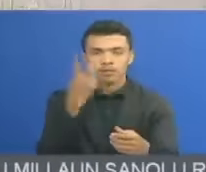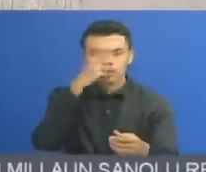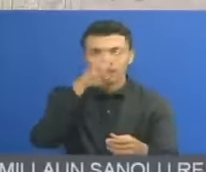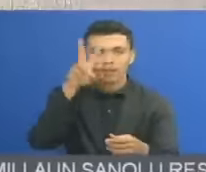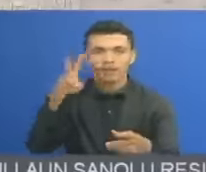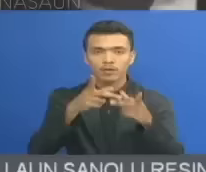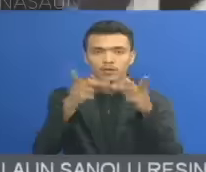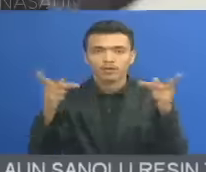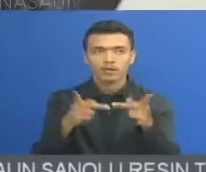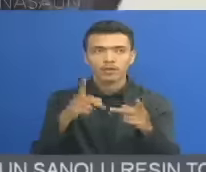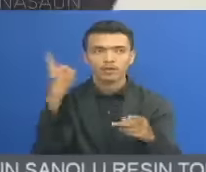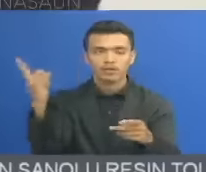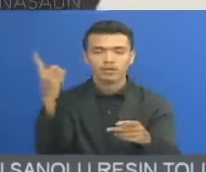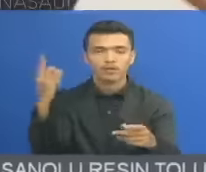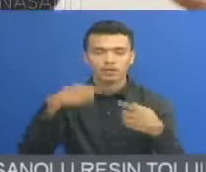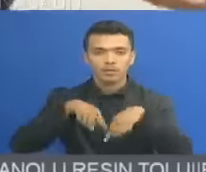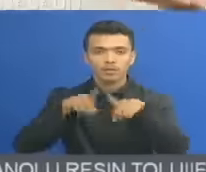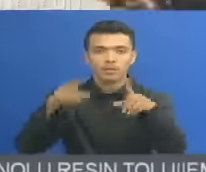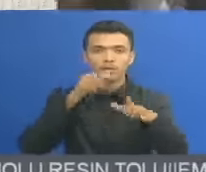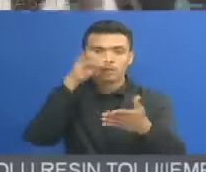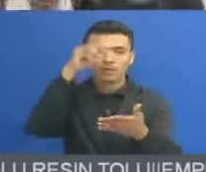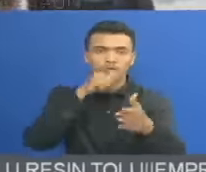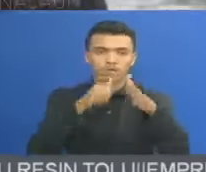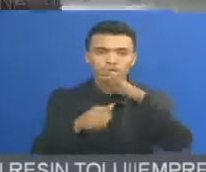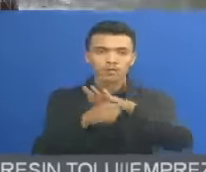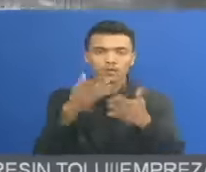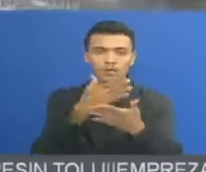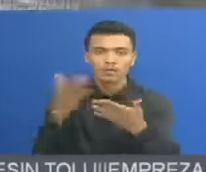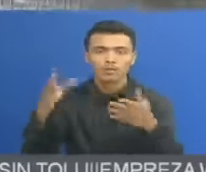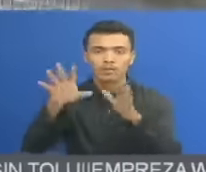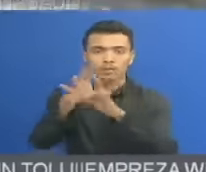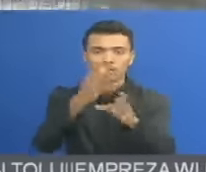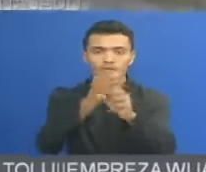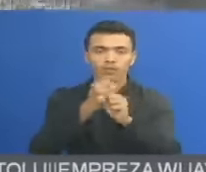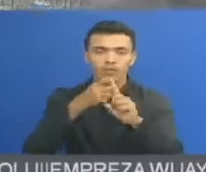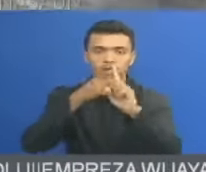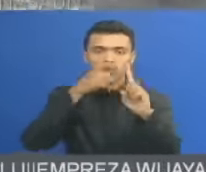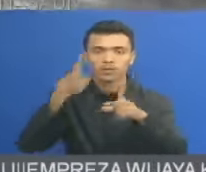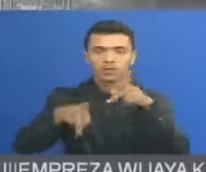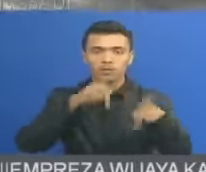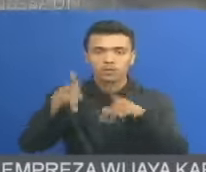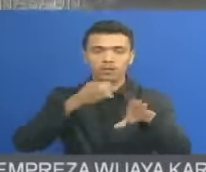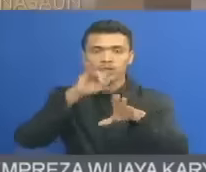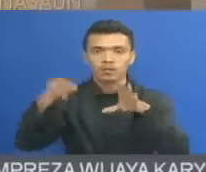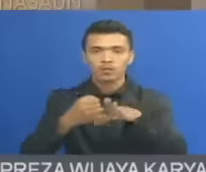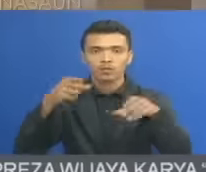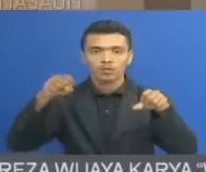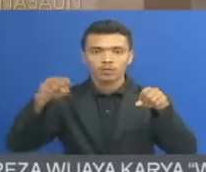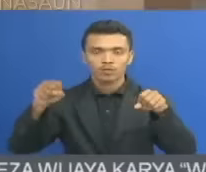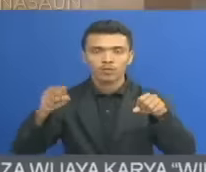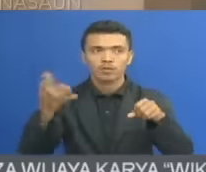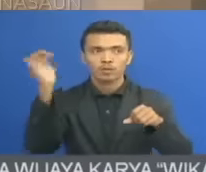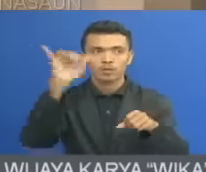identificar fatin de Bessira sempre rai. No subar sasang de Bessira foti husi comunidade Sira. Inclui motor balun, autor Sira